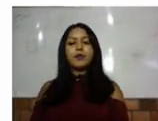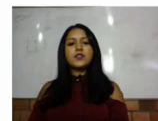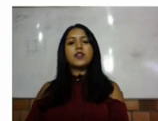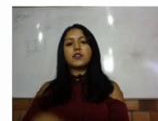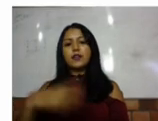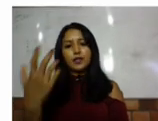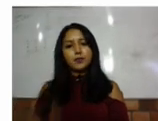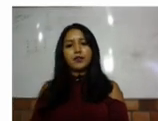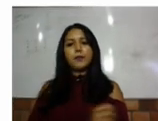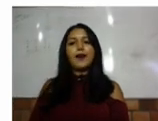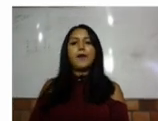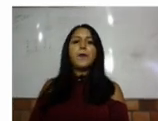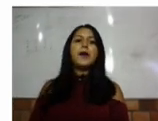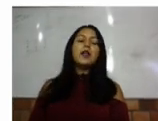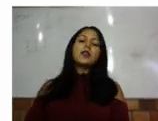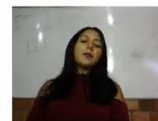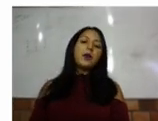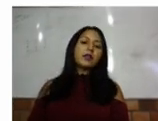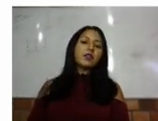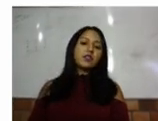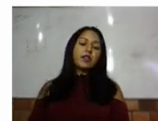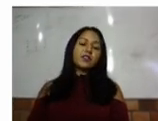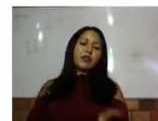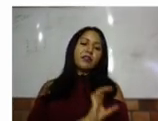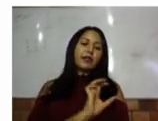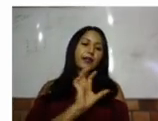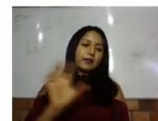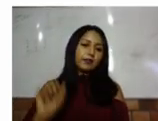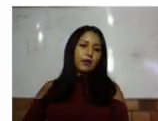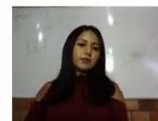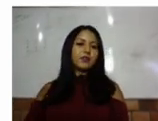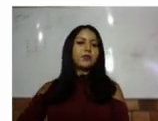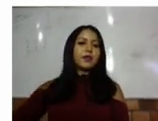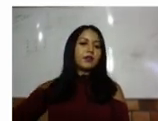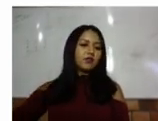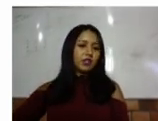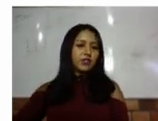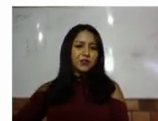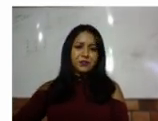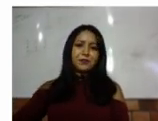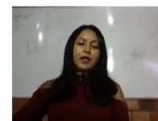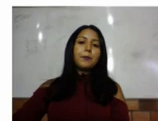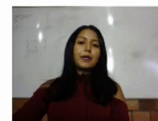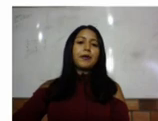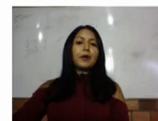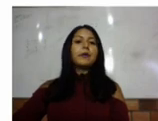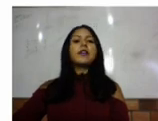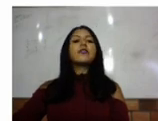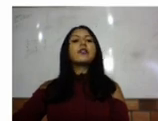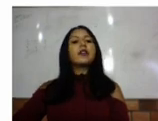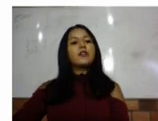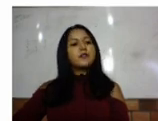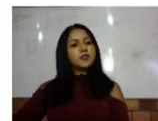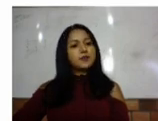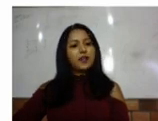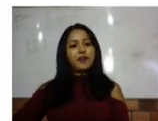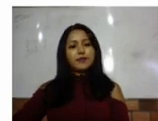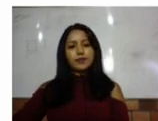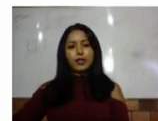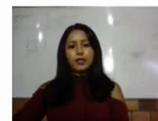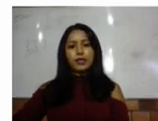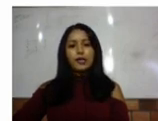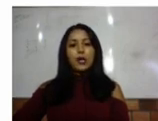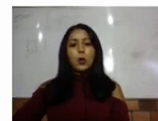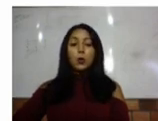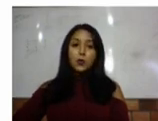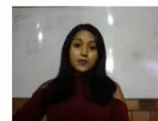gerais qualquer verbo que esteja nesse tempo verbal tão importante que a gente vai ver cada detalhezinho do presente do indicativo primeiramente eu queria que